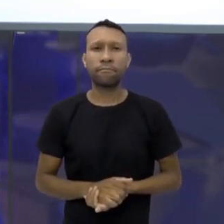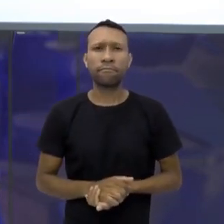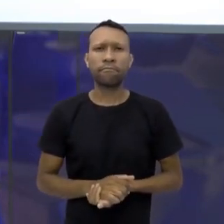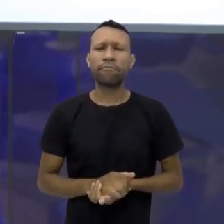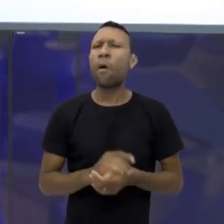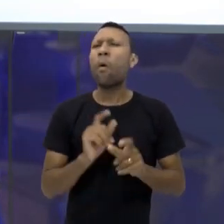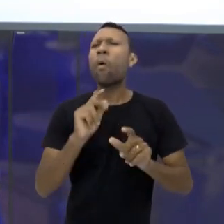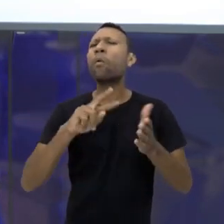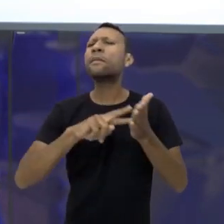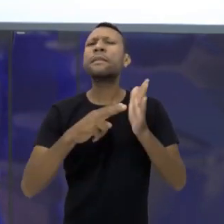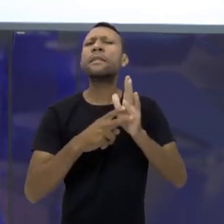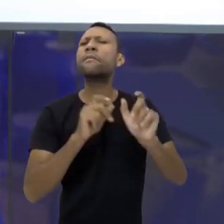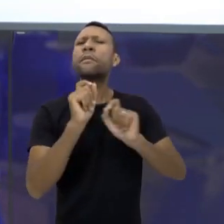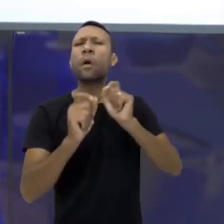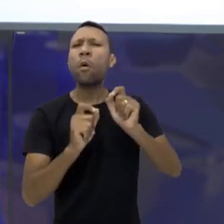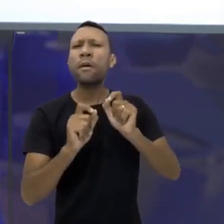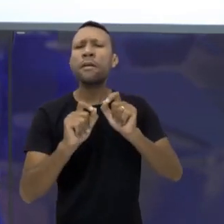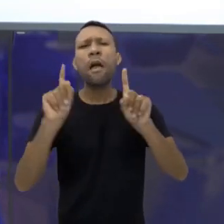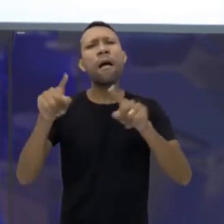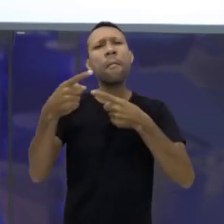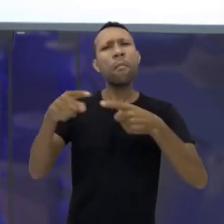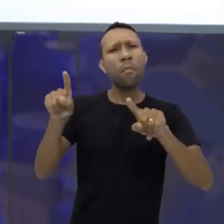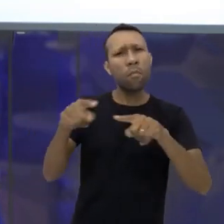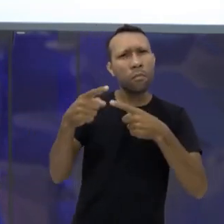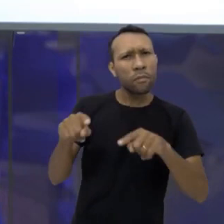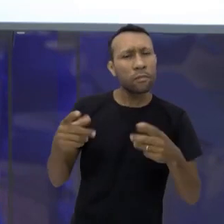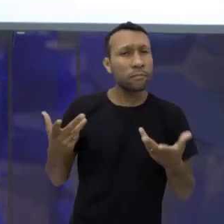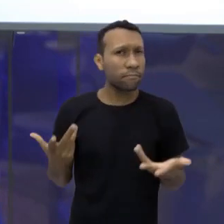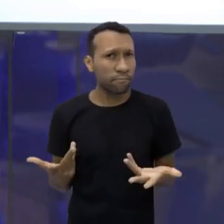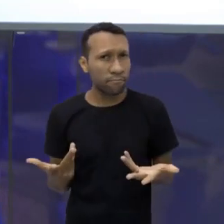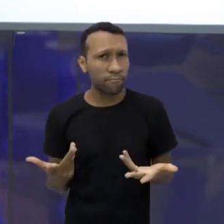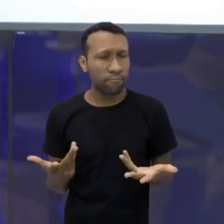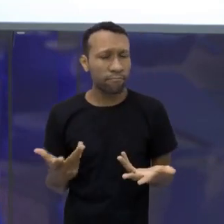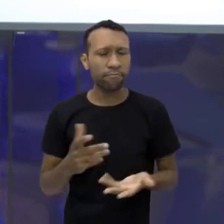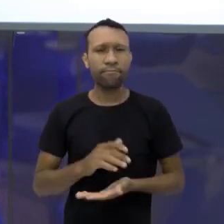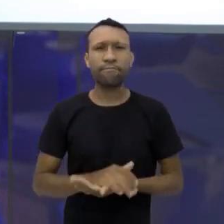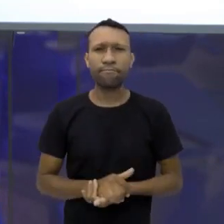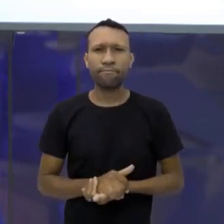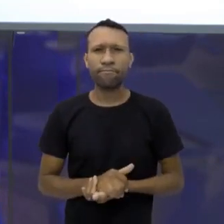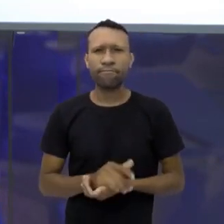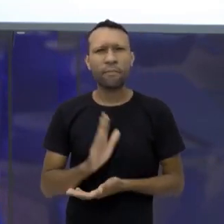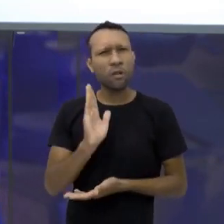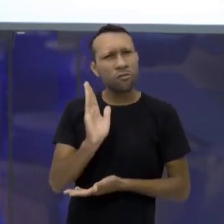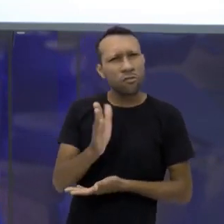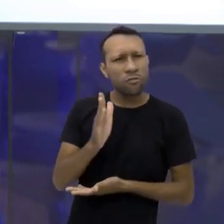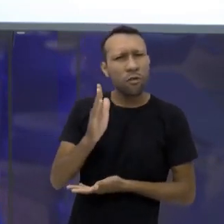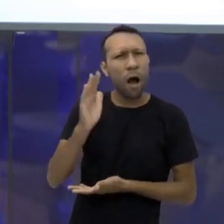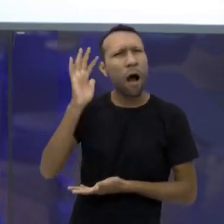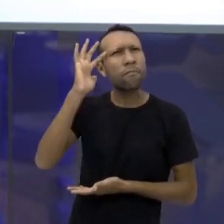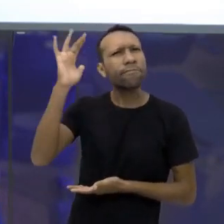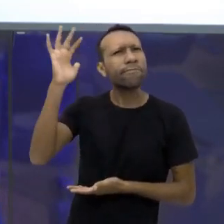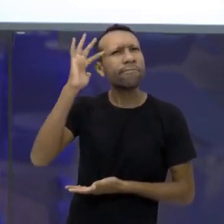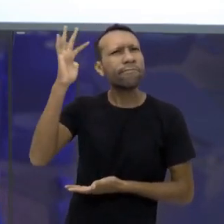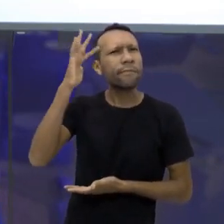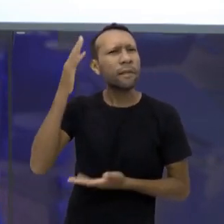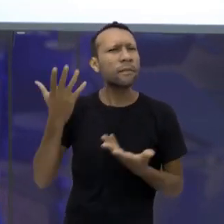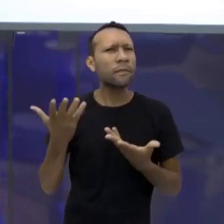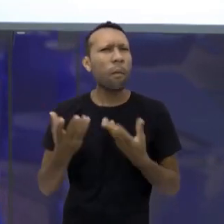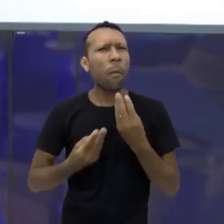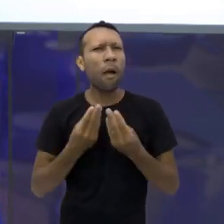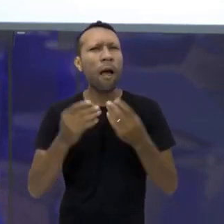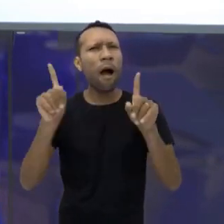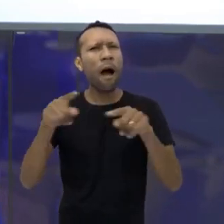o que é música? Alguém já pensou o que é música? Já refletiu sobre essa palavrinha? O que é